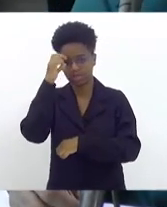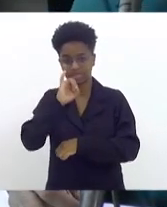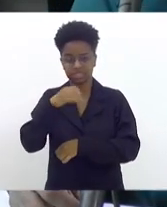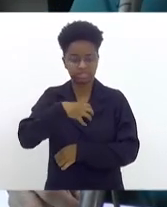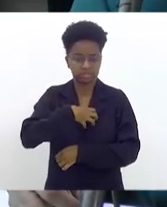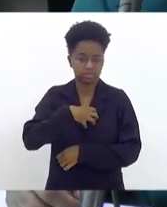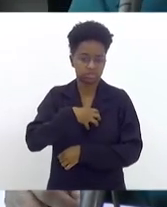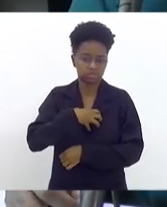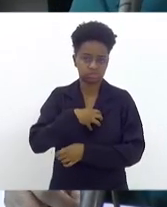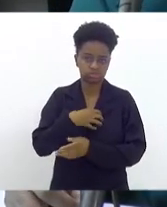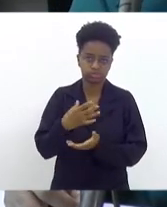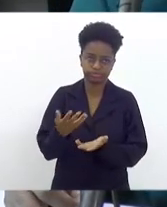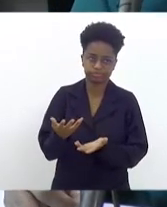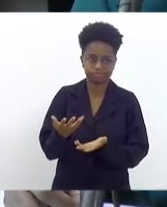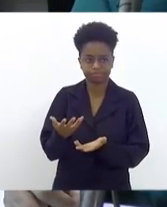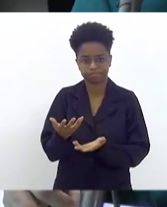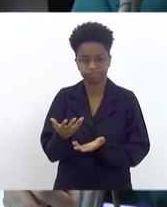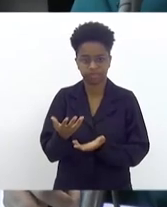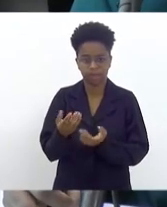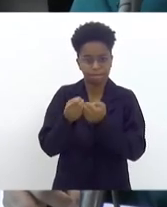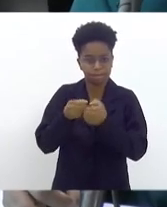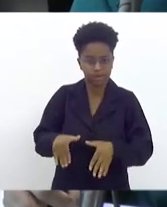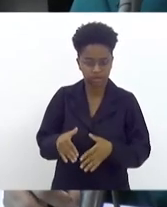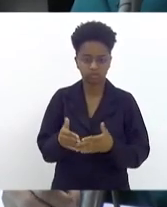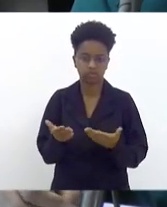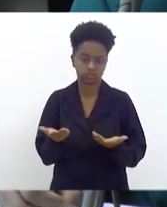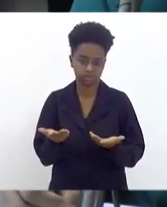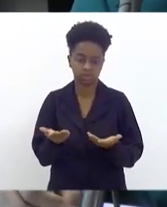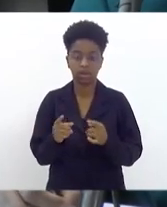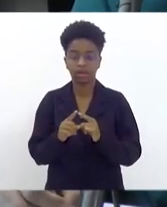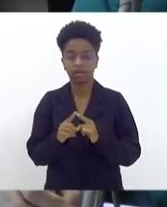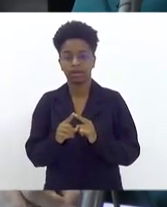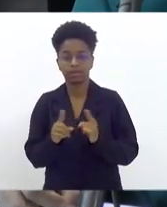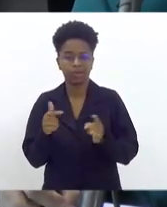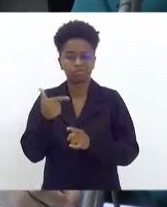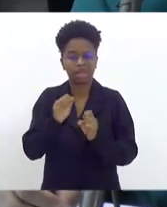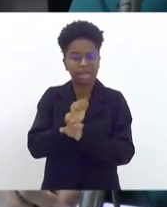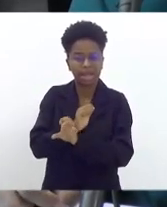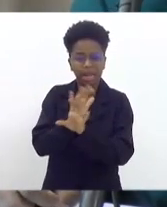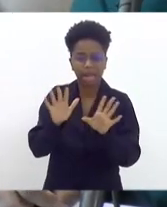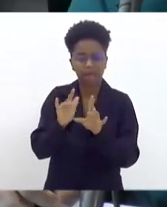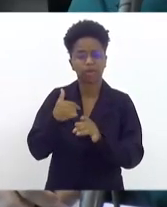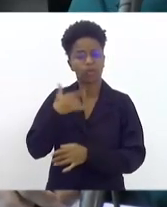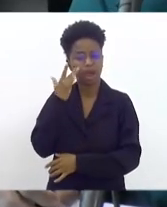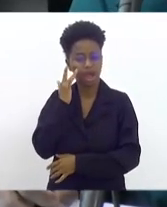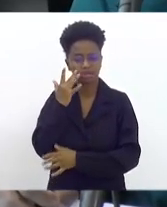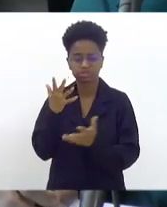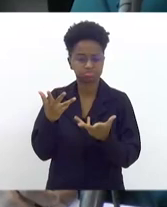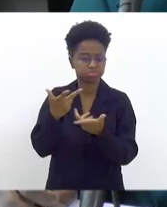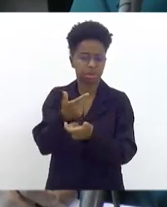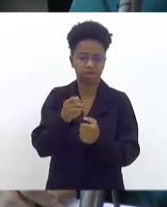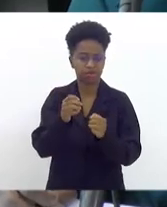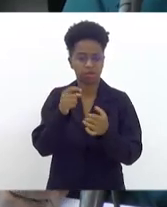sentido, de alguma forma, lesado e não tenha ficado algo claro. Eu acho que as premissas são excelentes.